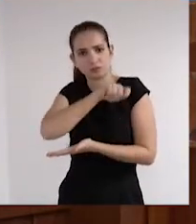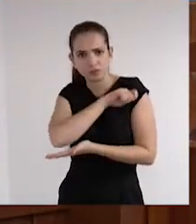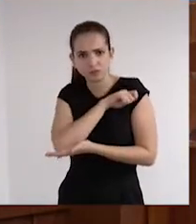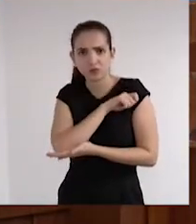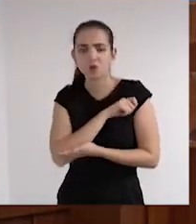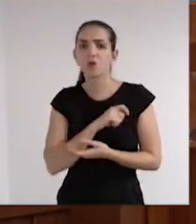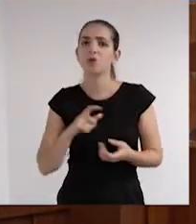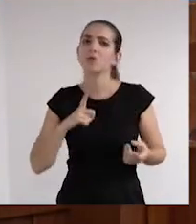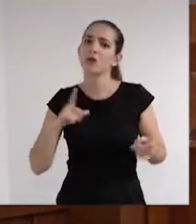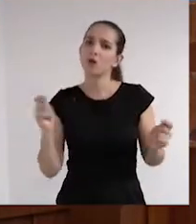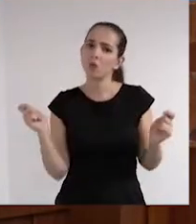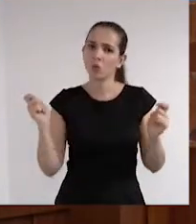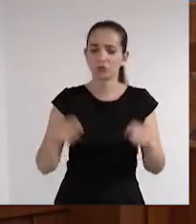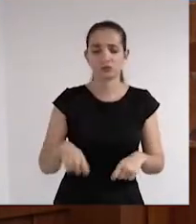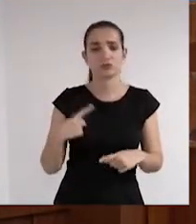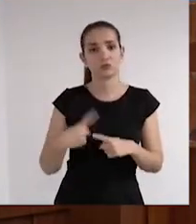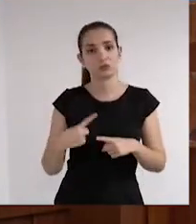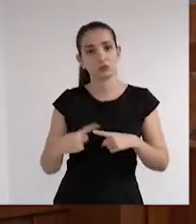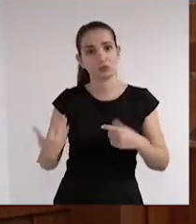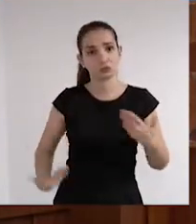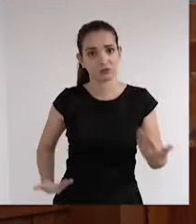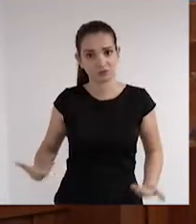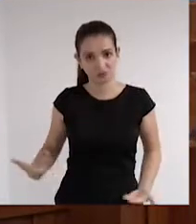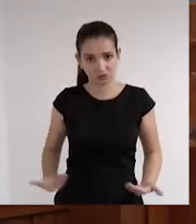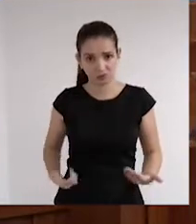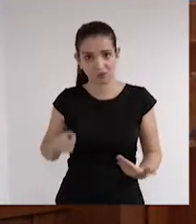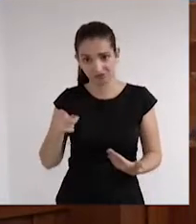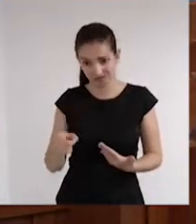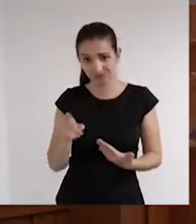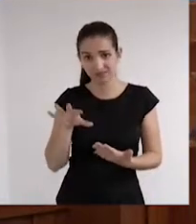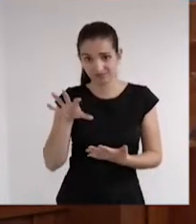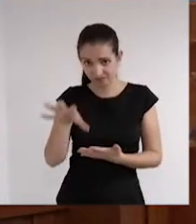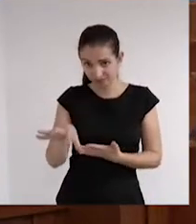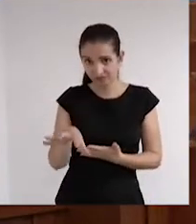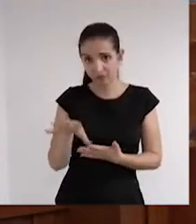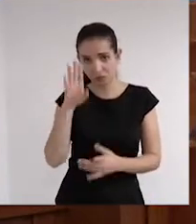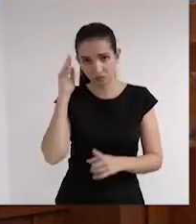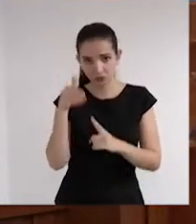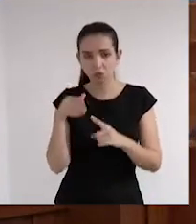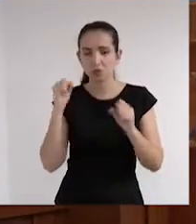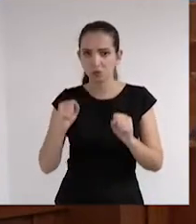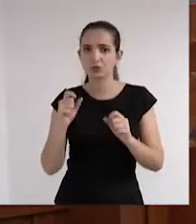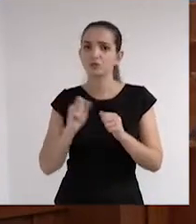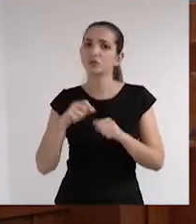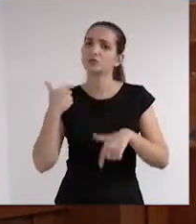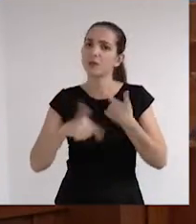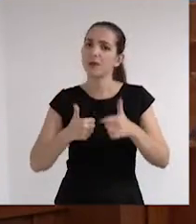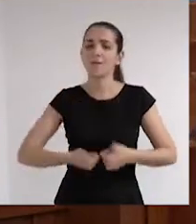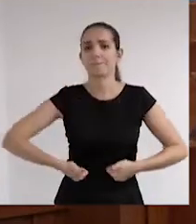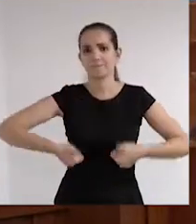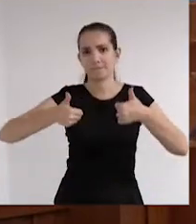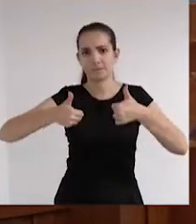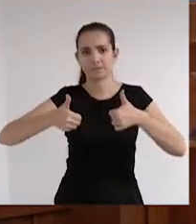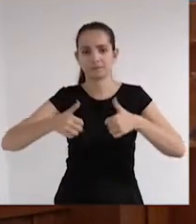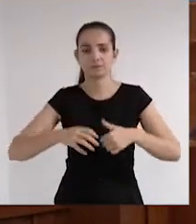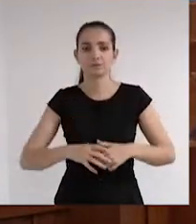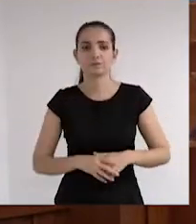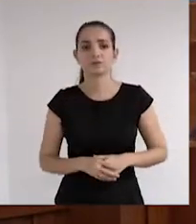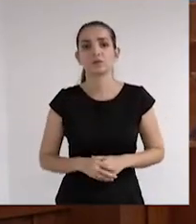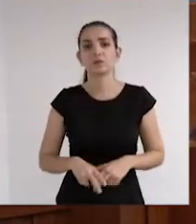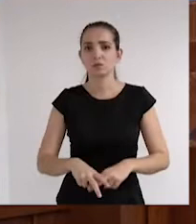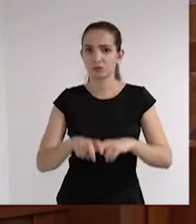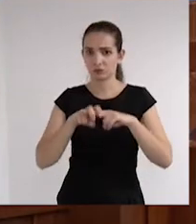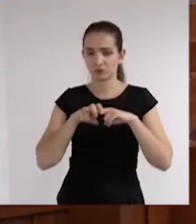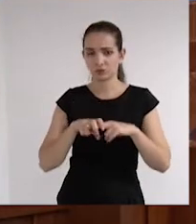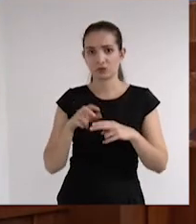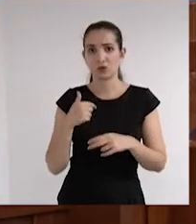com condições para que os servidores desse segmento possam fazer o seu trabalho da melhor maneira possível.